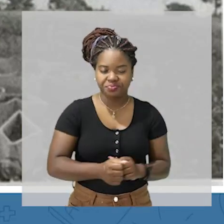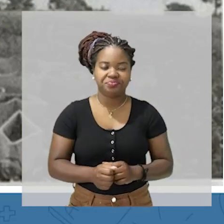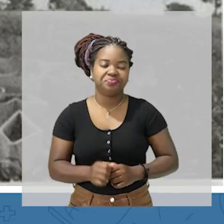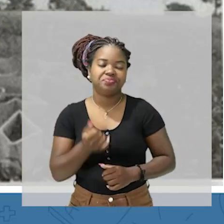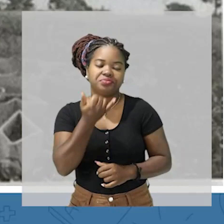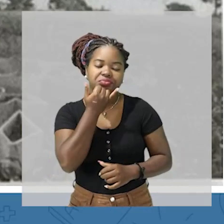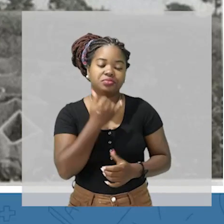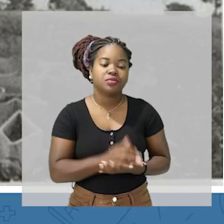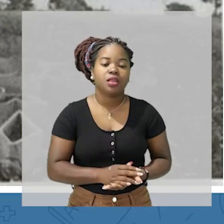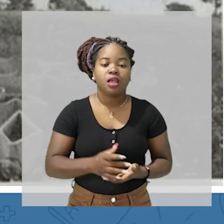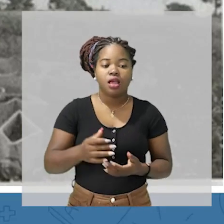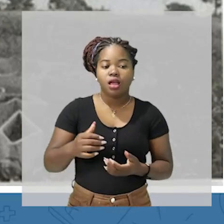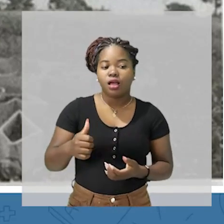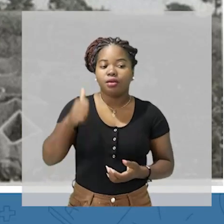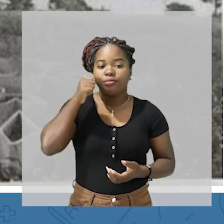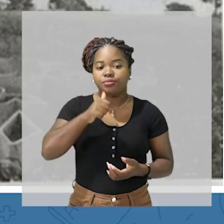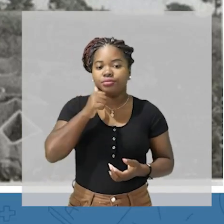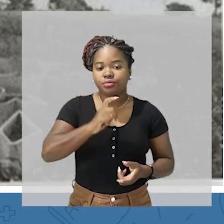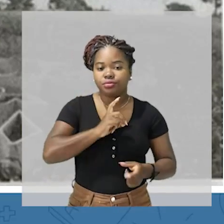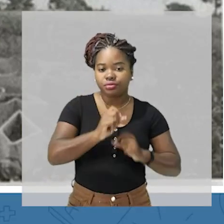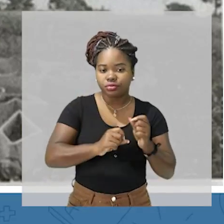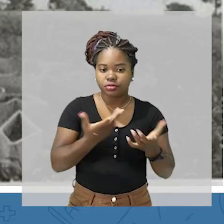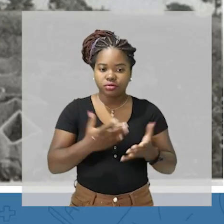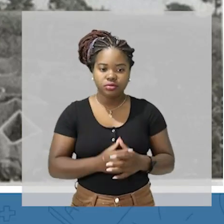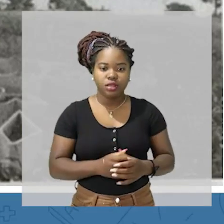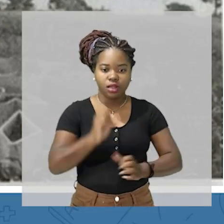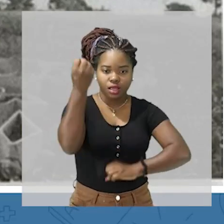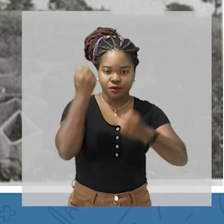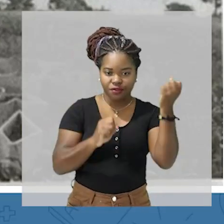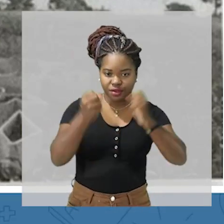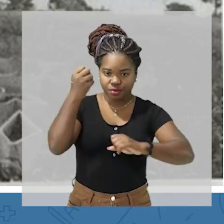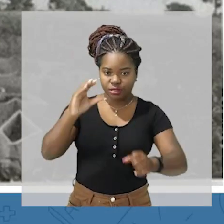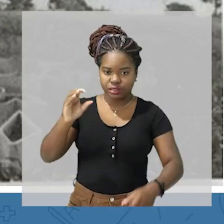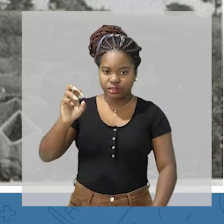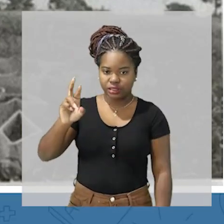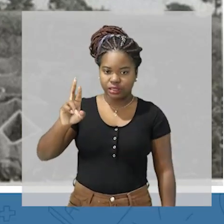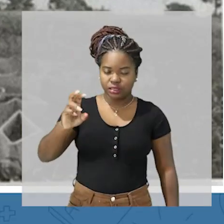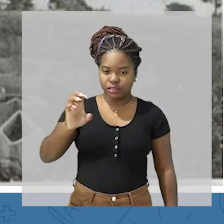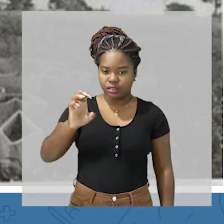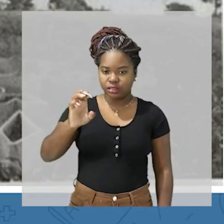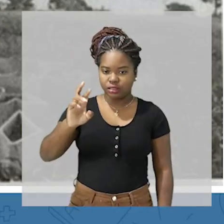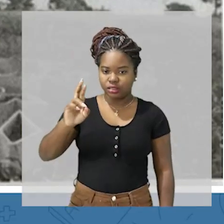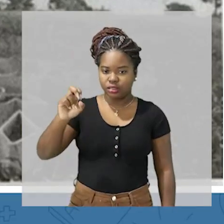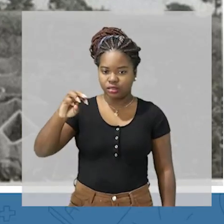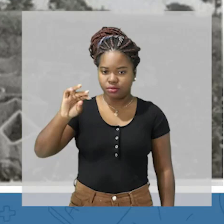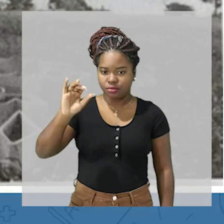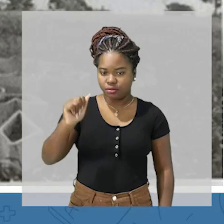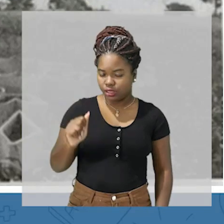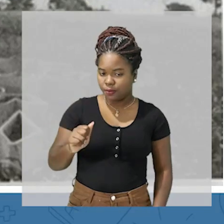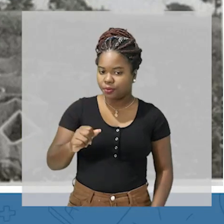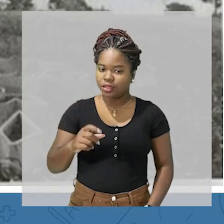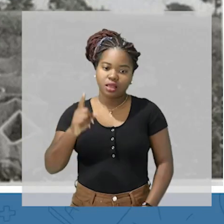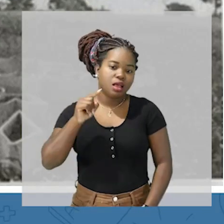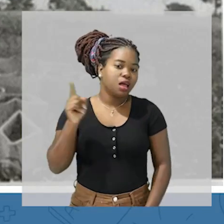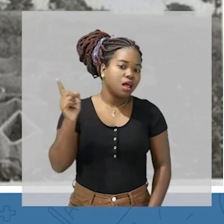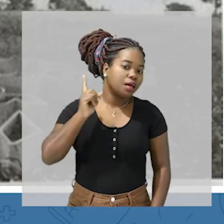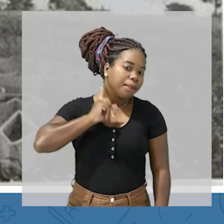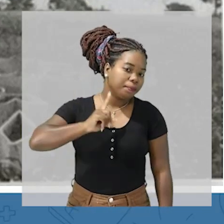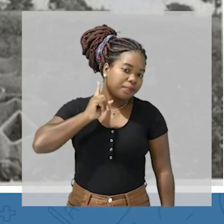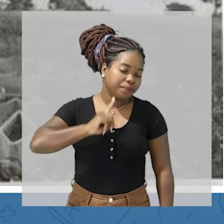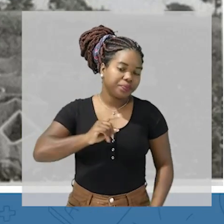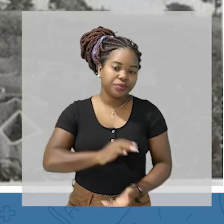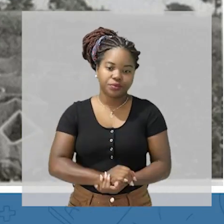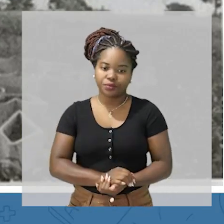a fábrica de cerâmica do Museu de Inhotim, em Minas Gerais. E aí, ela mandou produzir